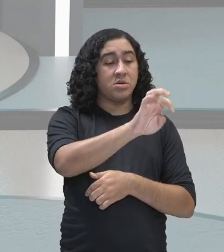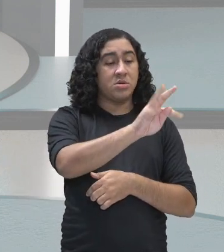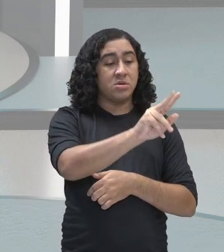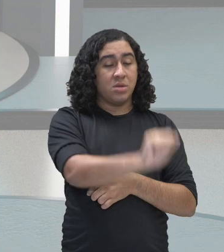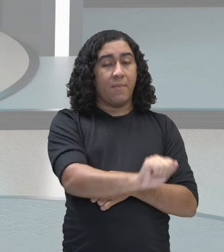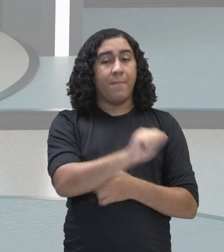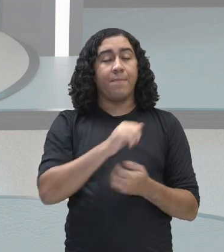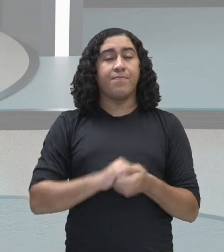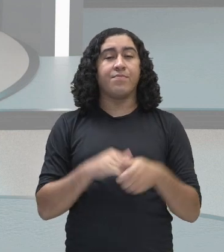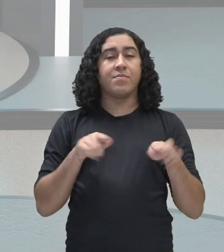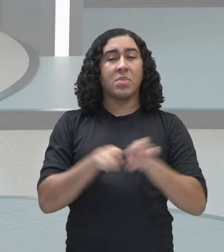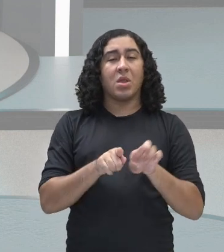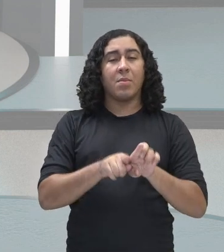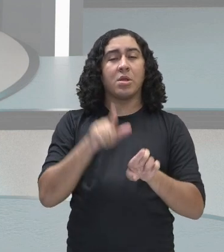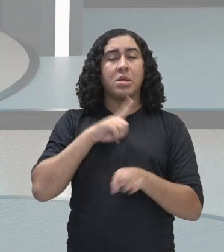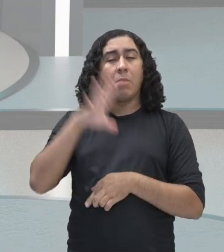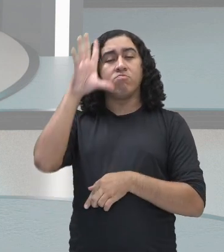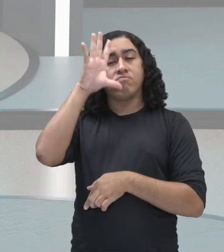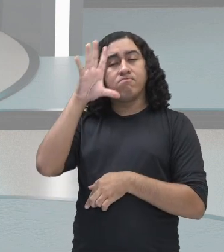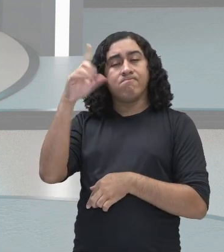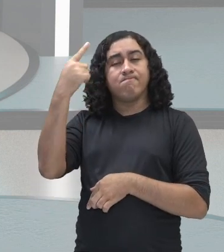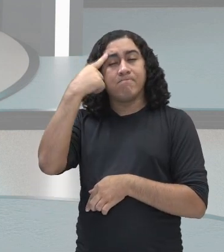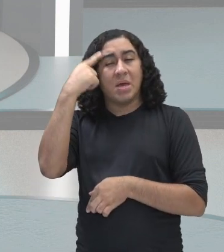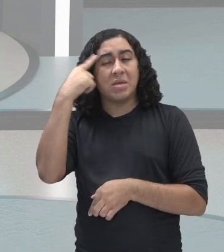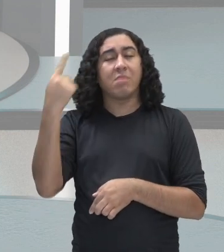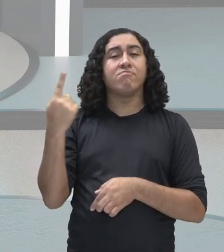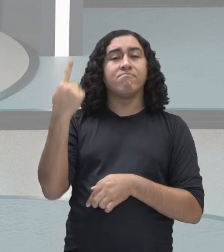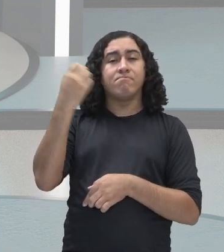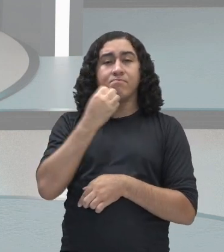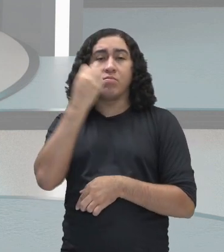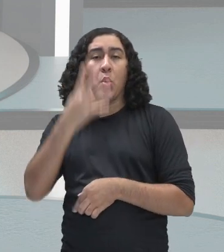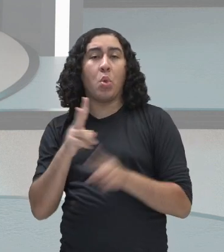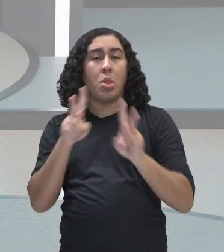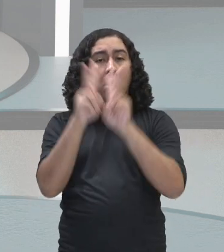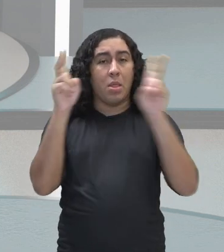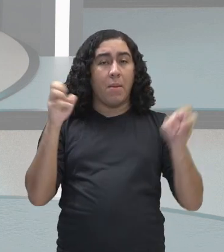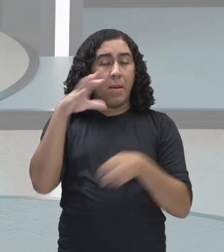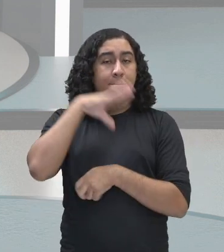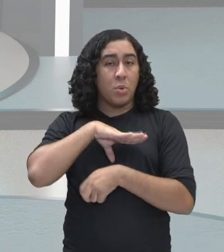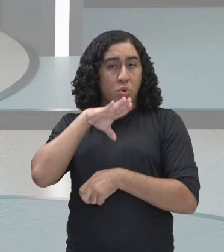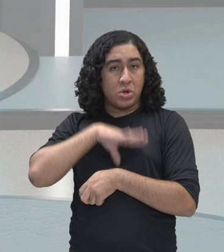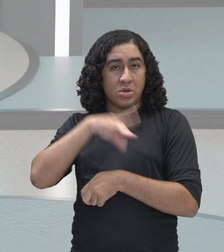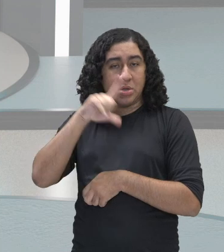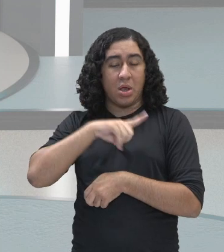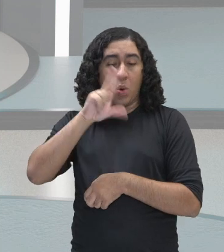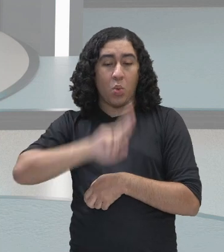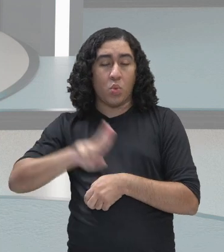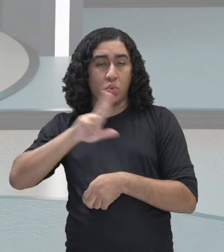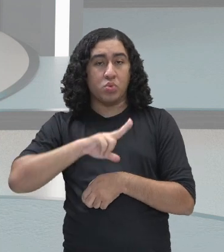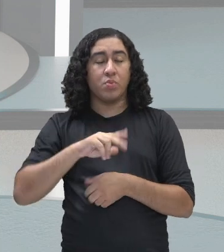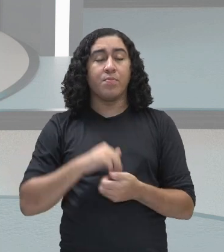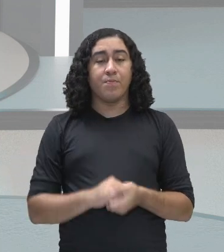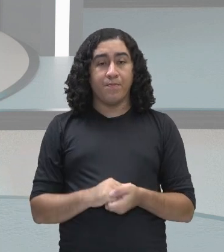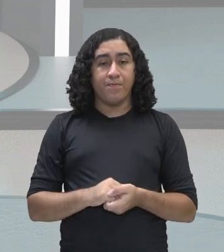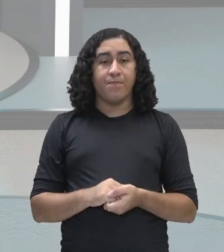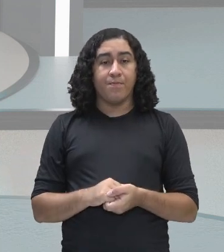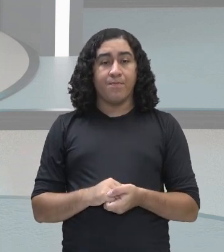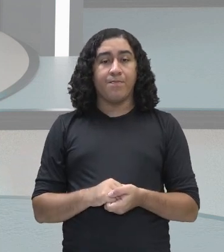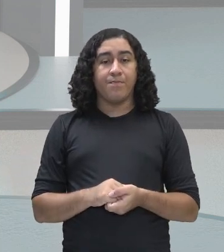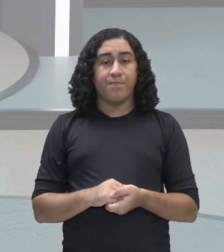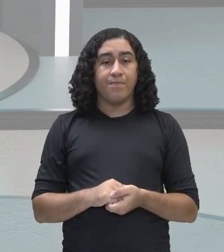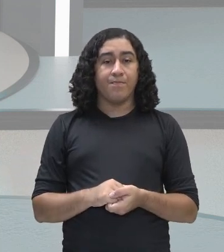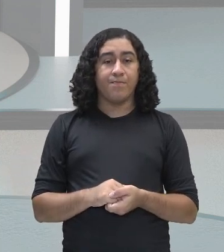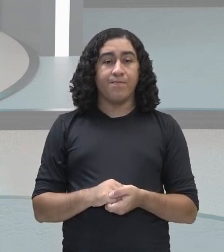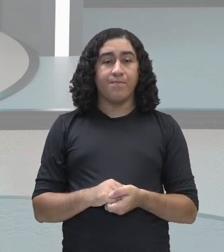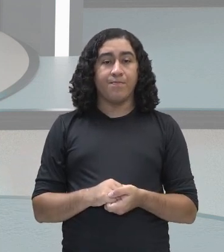também vale um aprendizado para a língua portuguesa, nós podemos utilizar para a língua portuguesa. Nós temos este e esse, ou